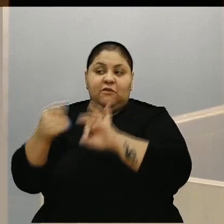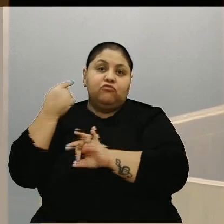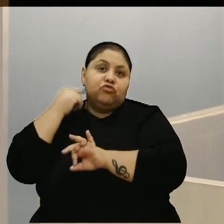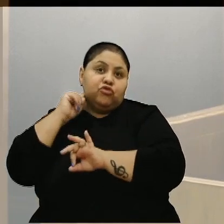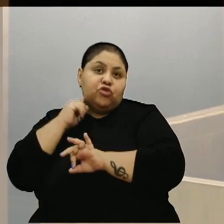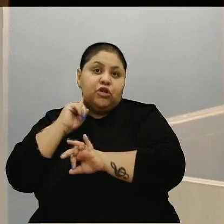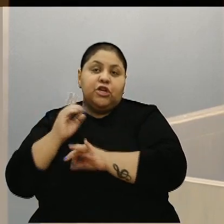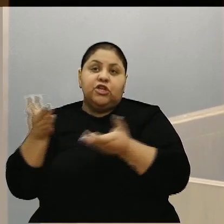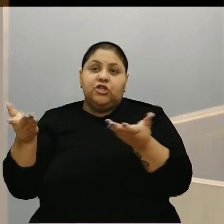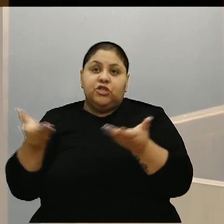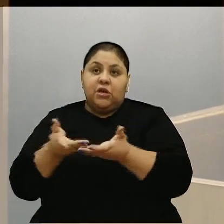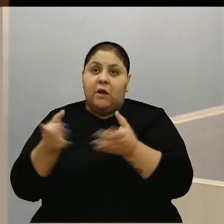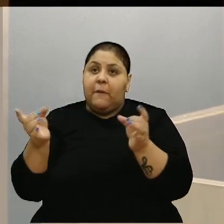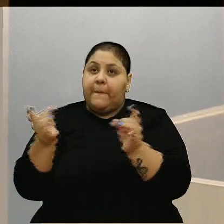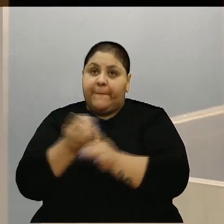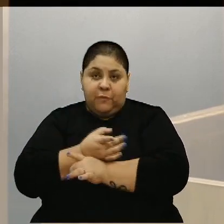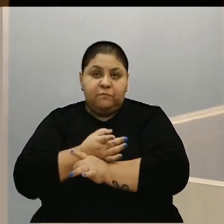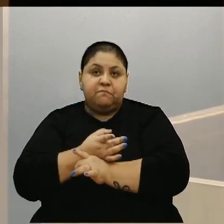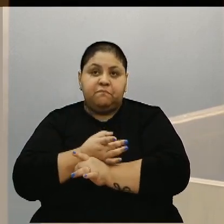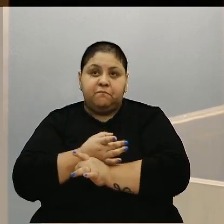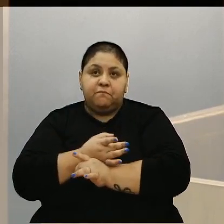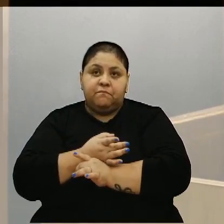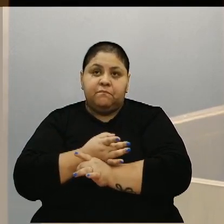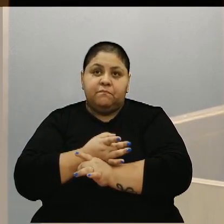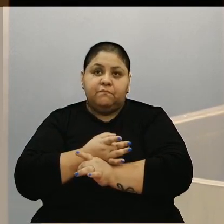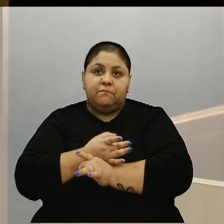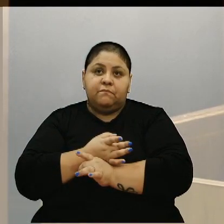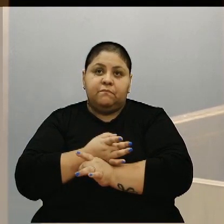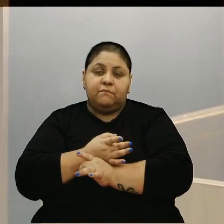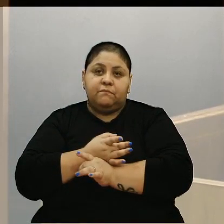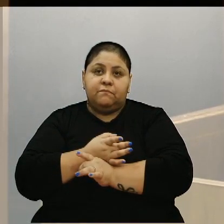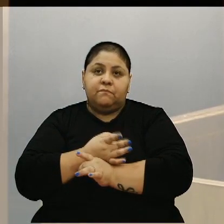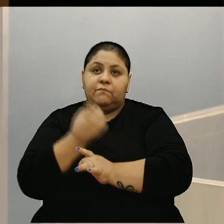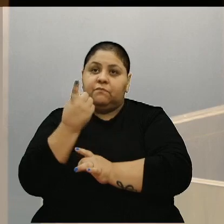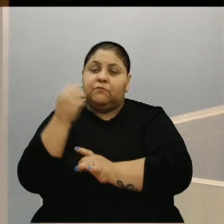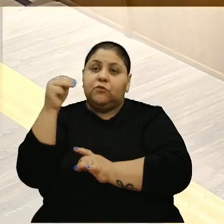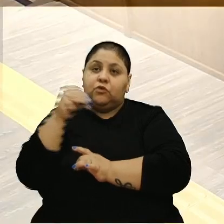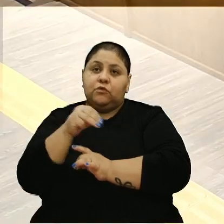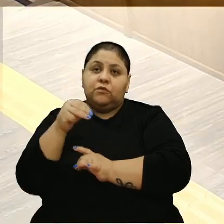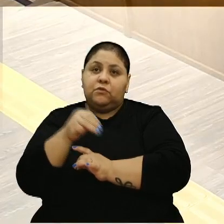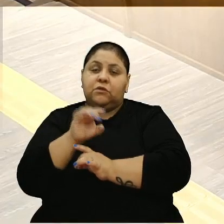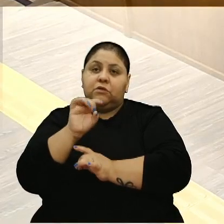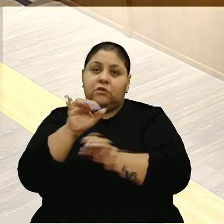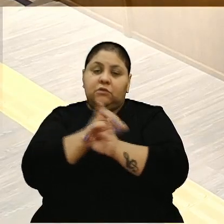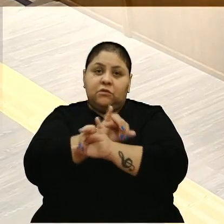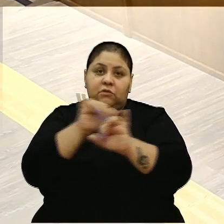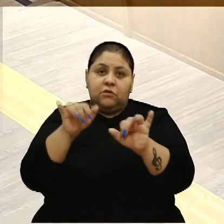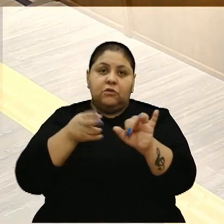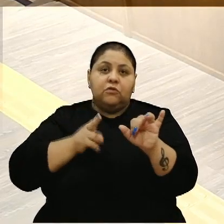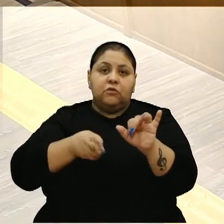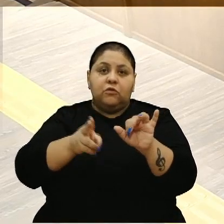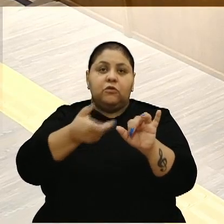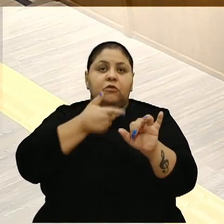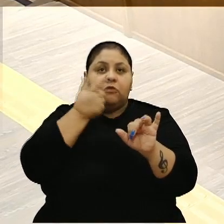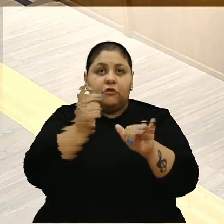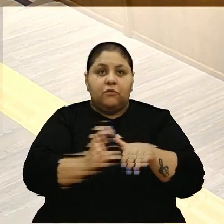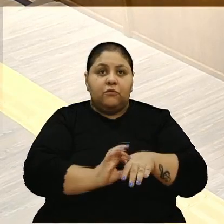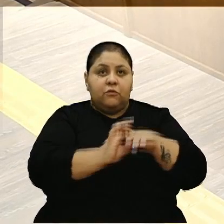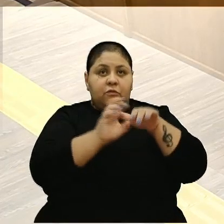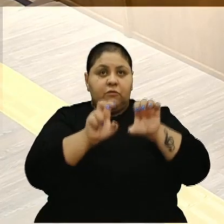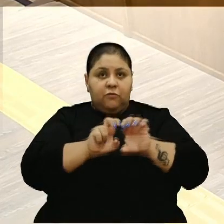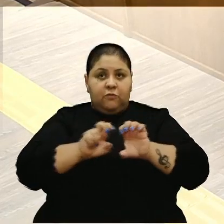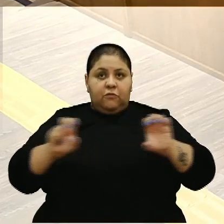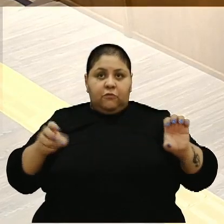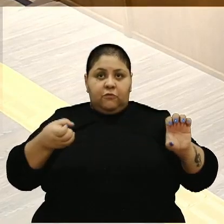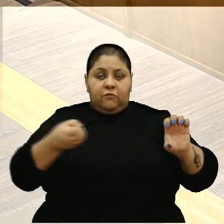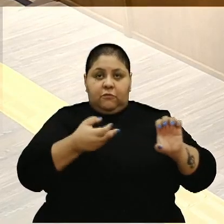consagrado. Já estão na declaração? Tá. 1 minuto só, perdão, lhe interromper, mas só para informar que segue declaração de líder, bancada do Novo,